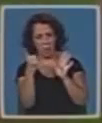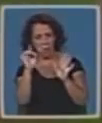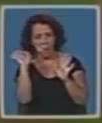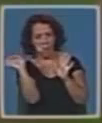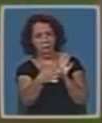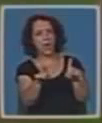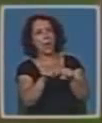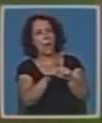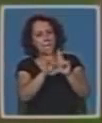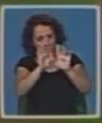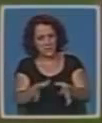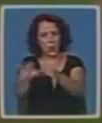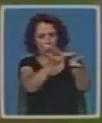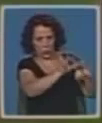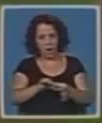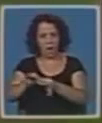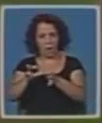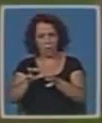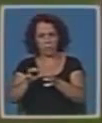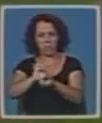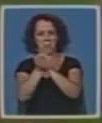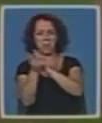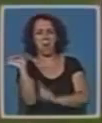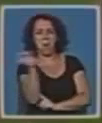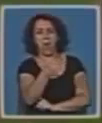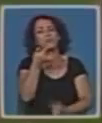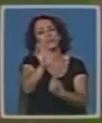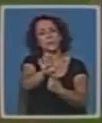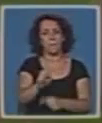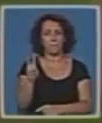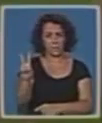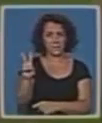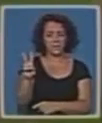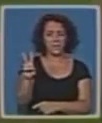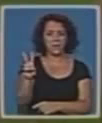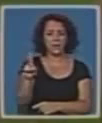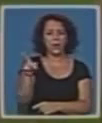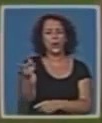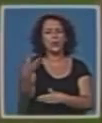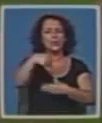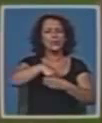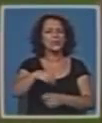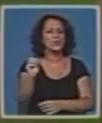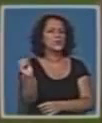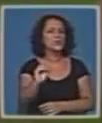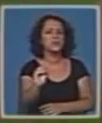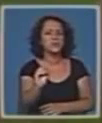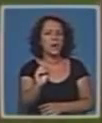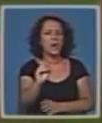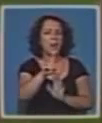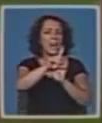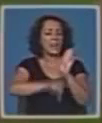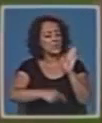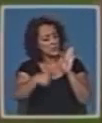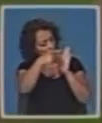de união e que, por exemplo, no caso do PSD, não se tenha incluído na lista